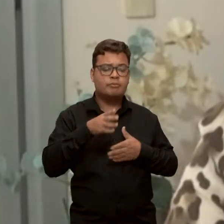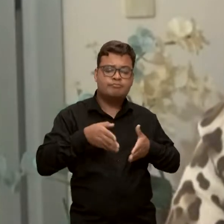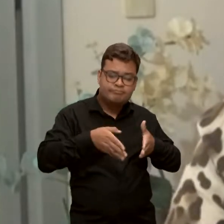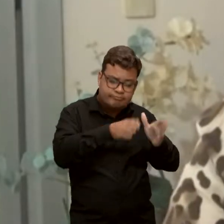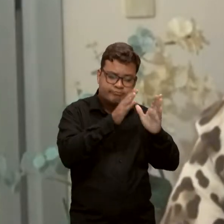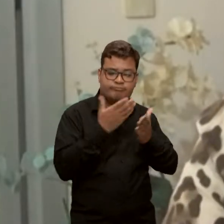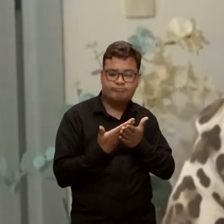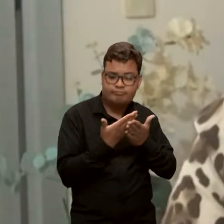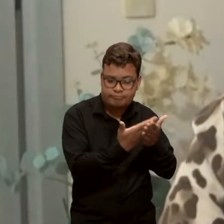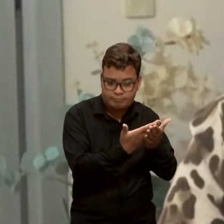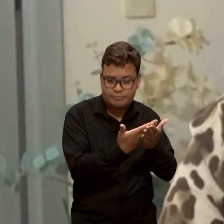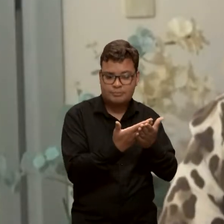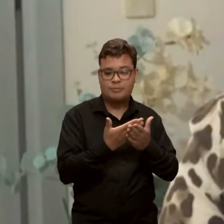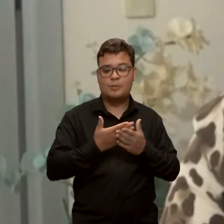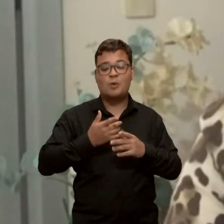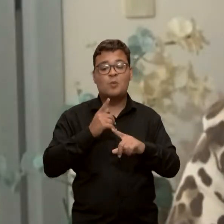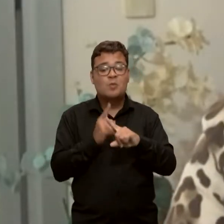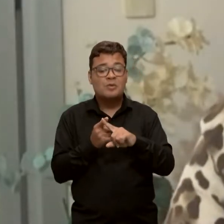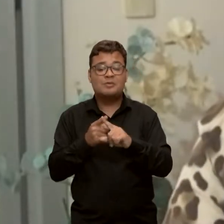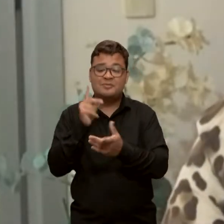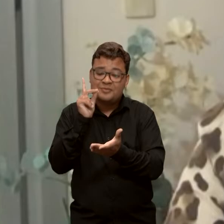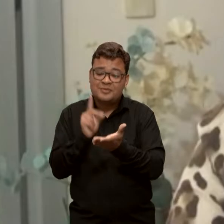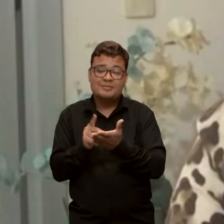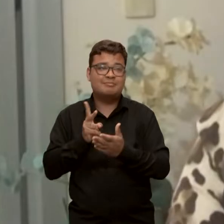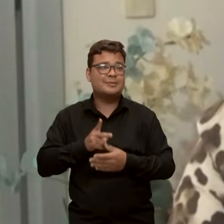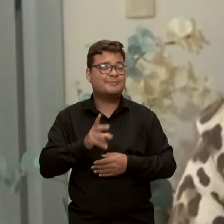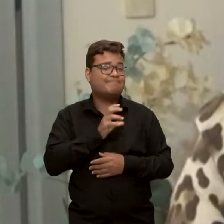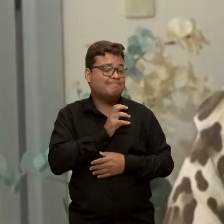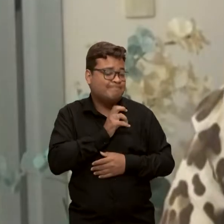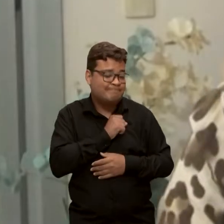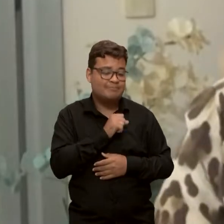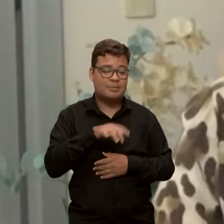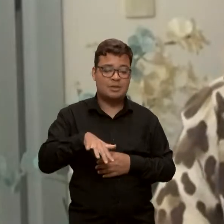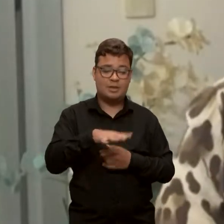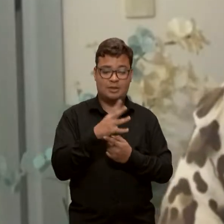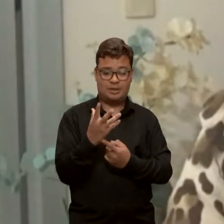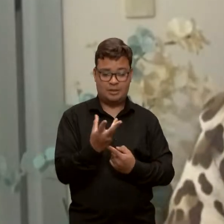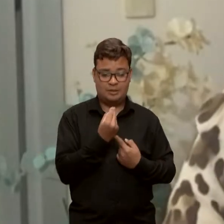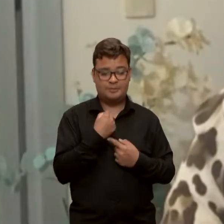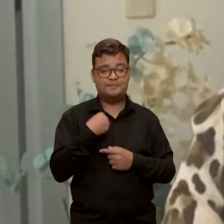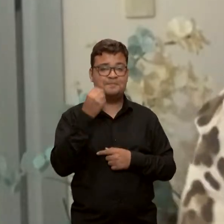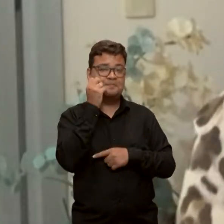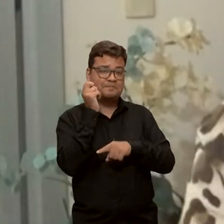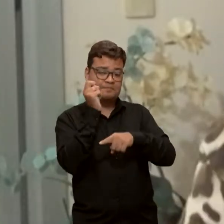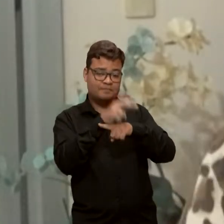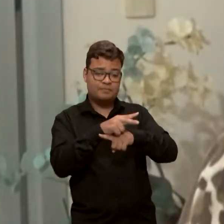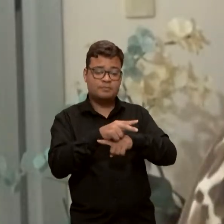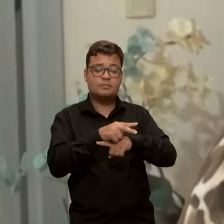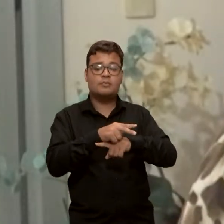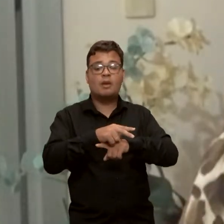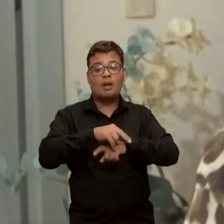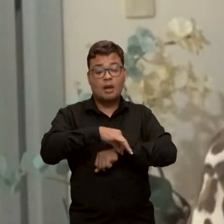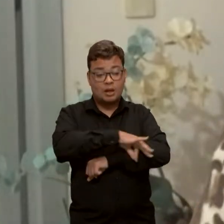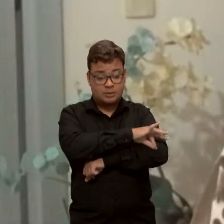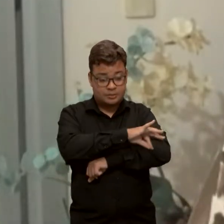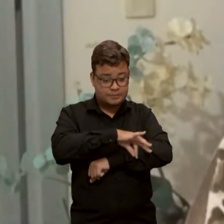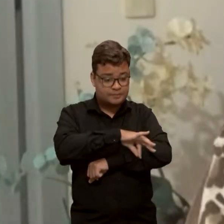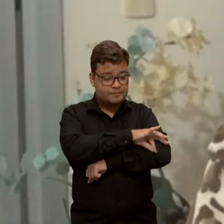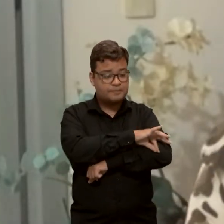fui assim, de coração na área de artes. Tentei entrar em arquitetura, coisa que